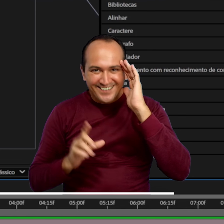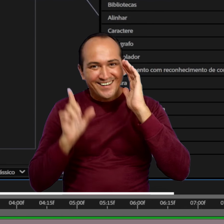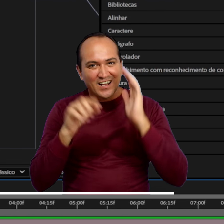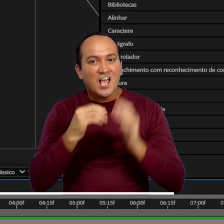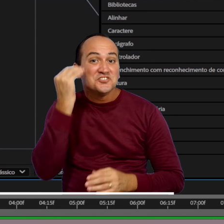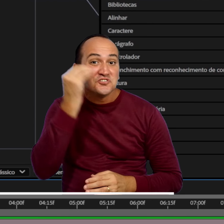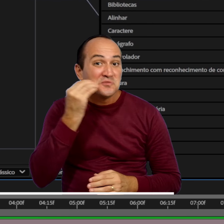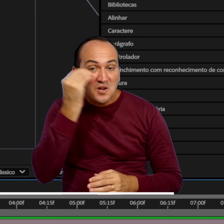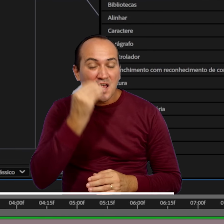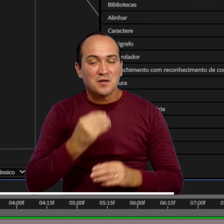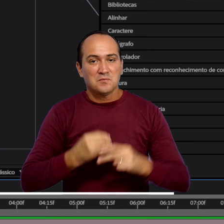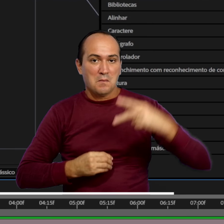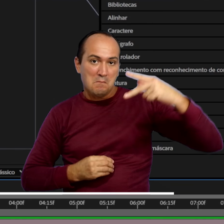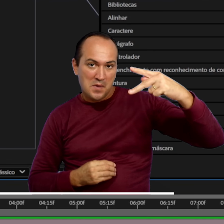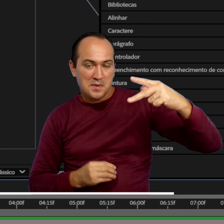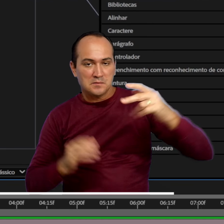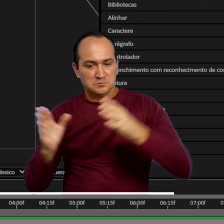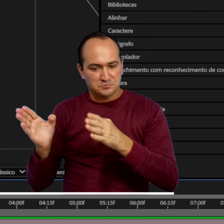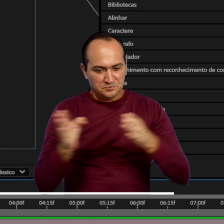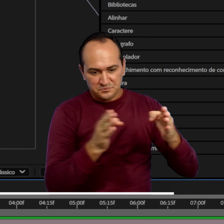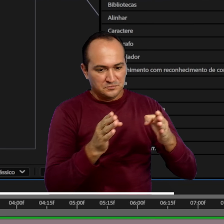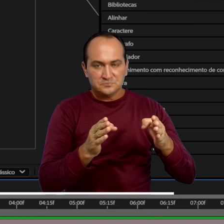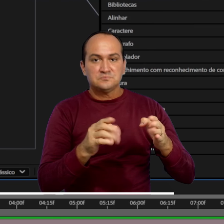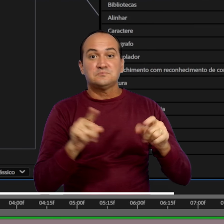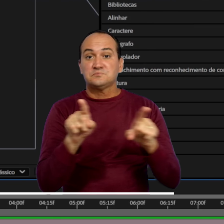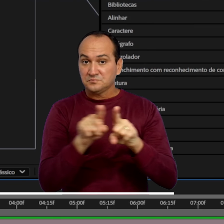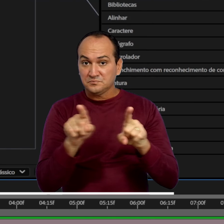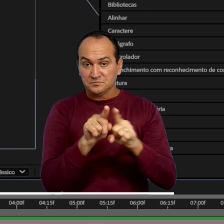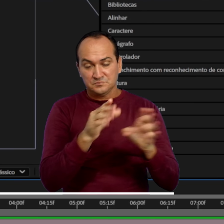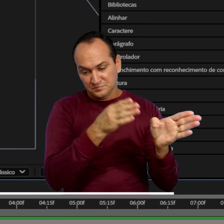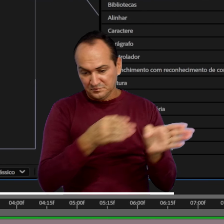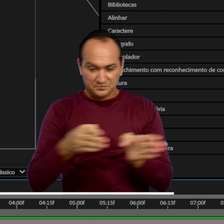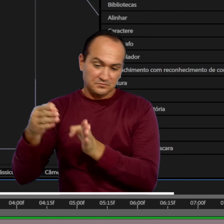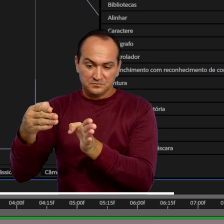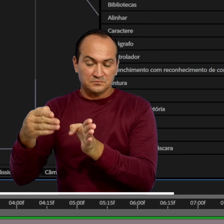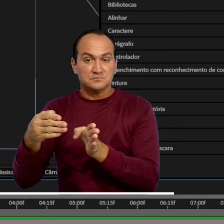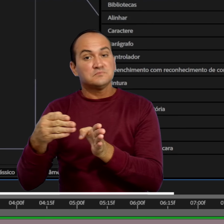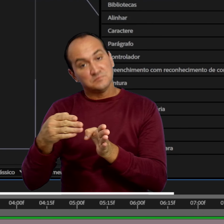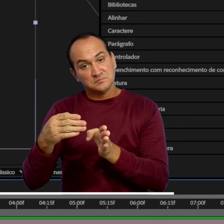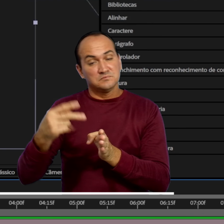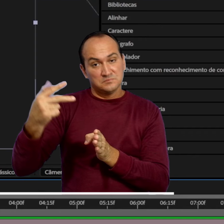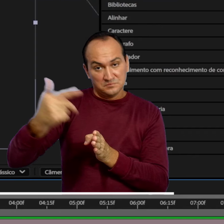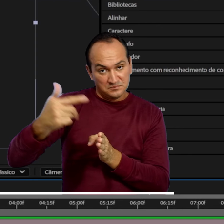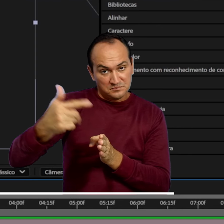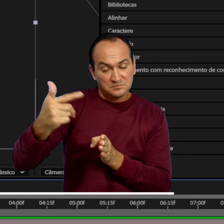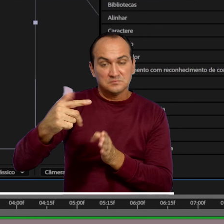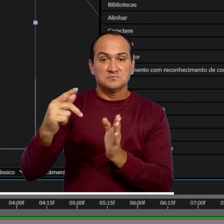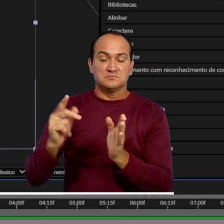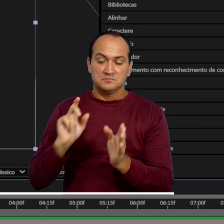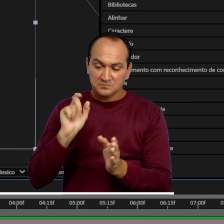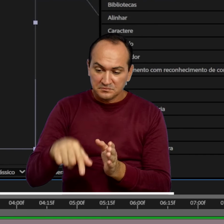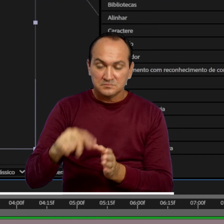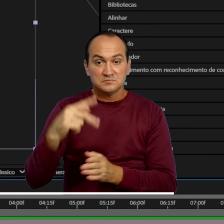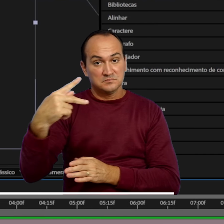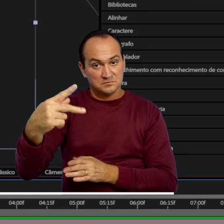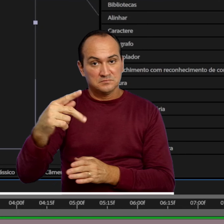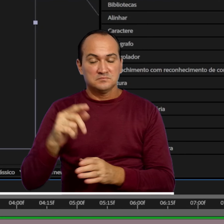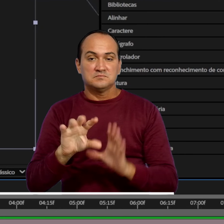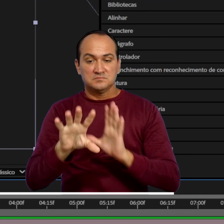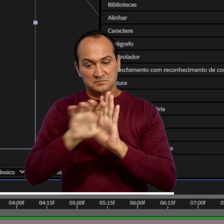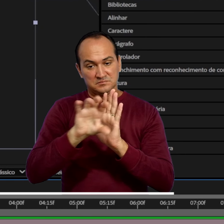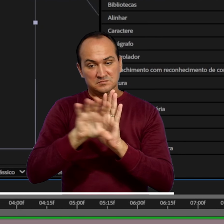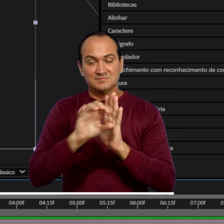da rocha, vou apertar a letra P para posição, certo? Vou fazer também o mesmo aqui para a camada de segundo plano, vou também apertar a letra P